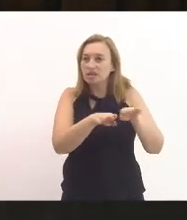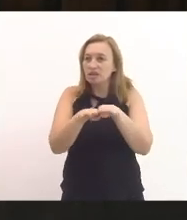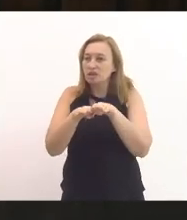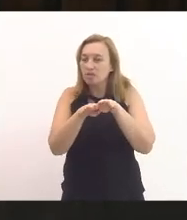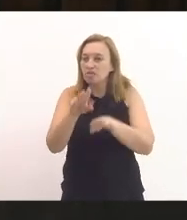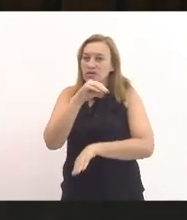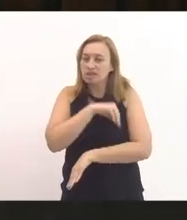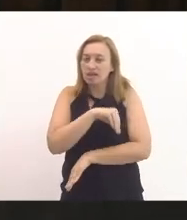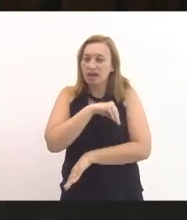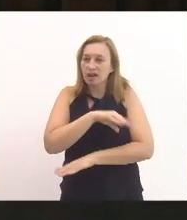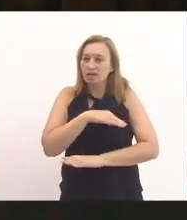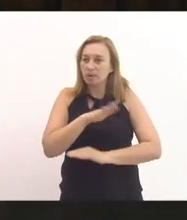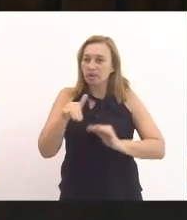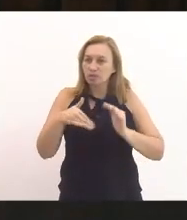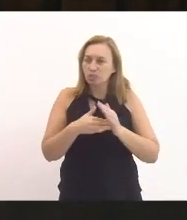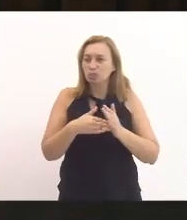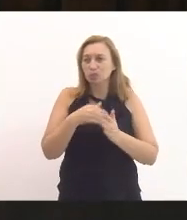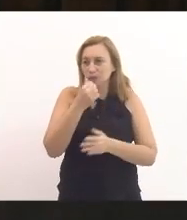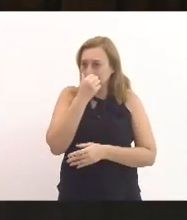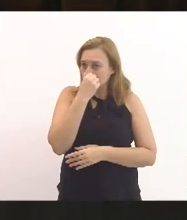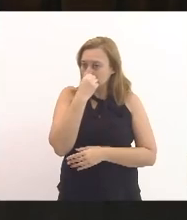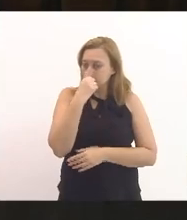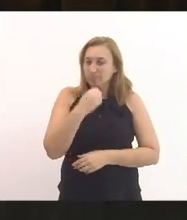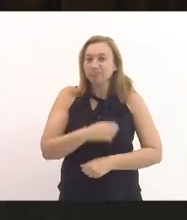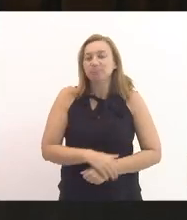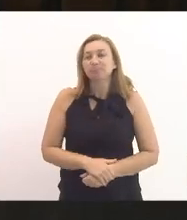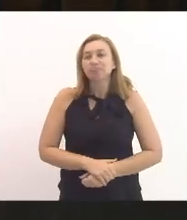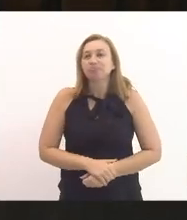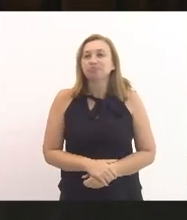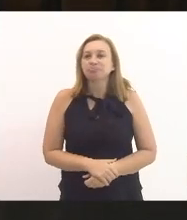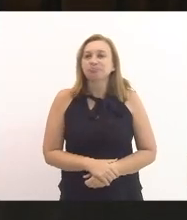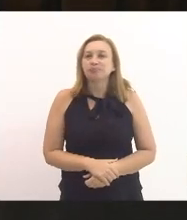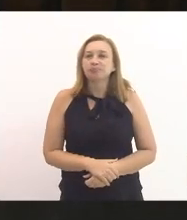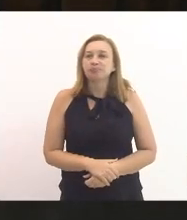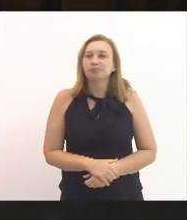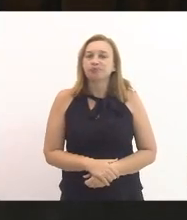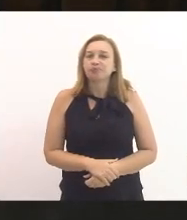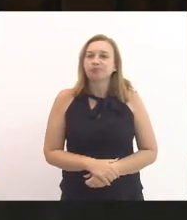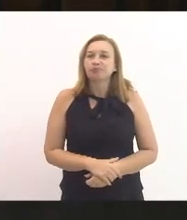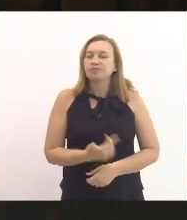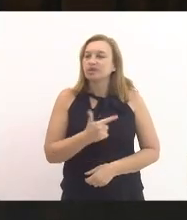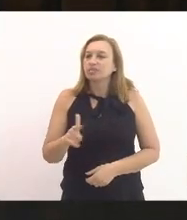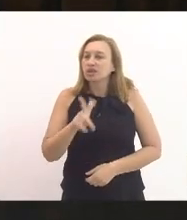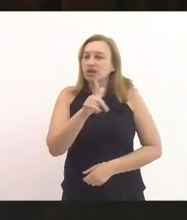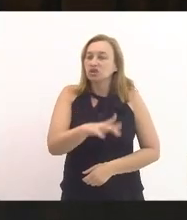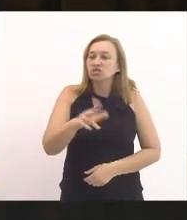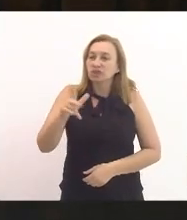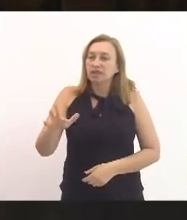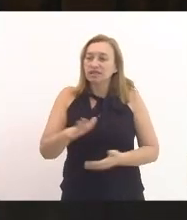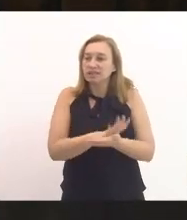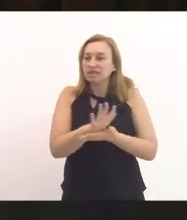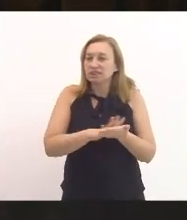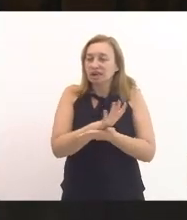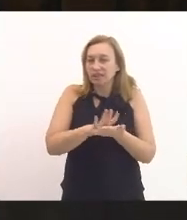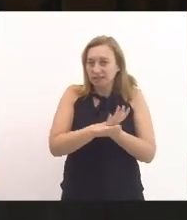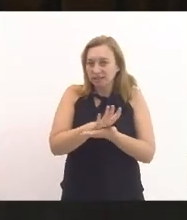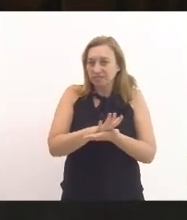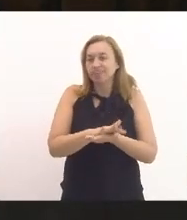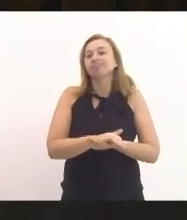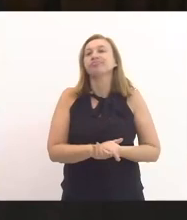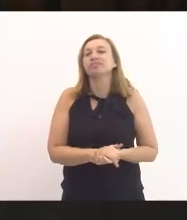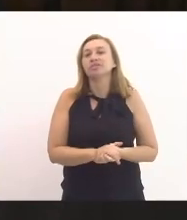precisa fazer com que caia por terra essas diferenças muito grandes